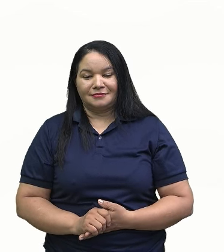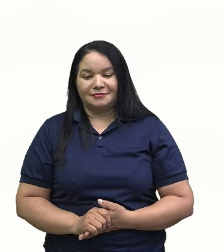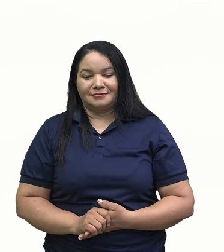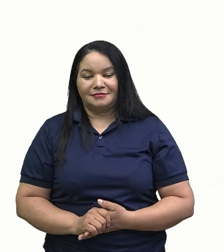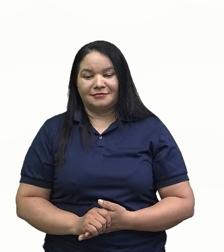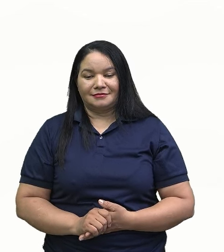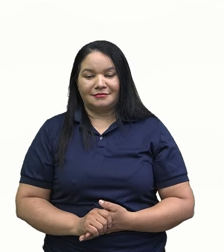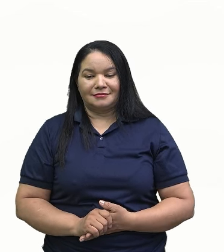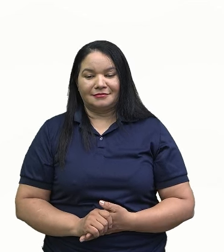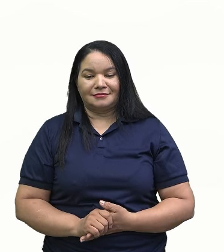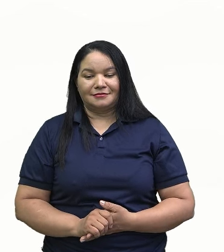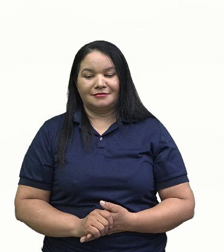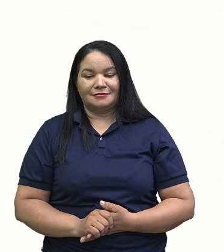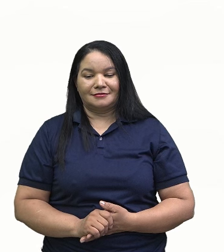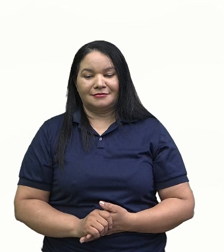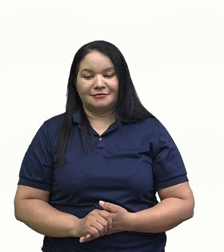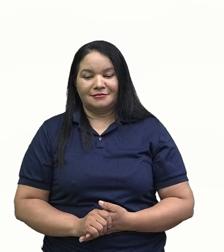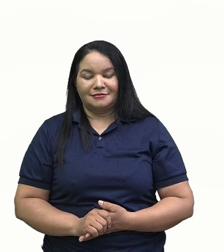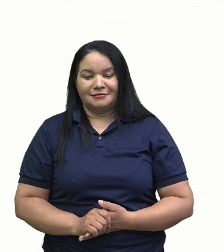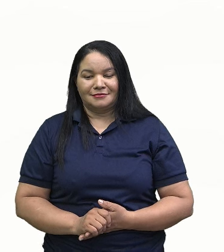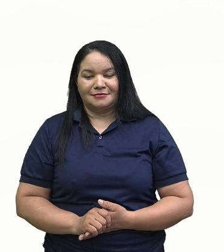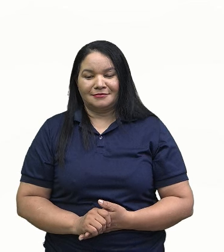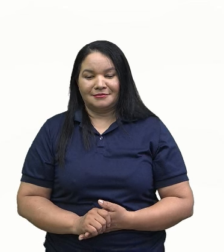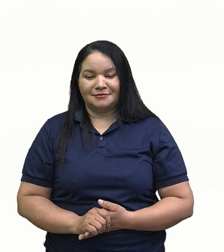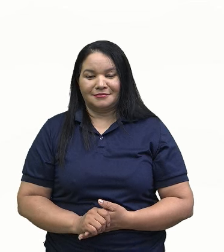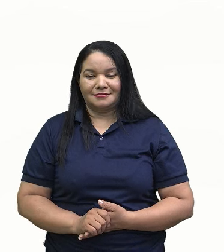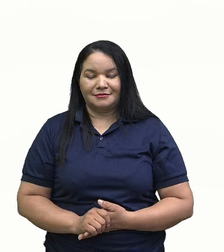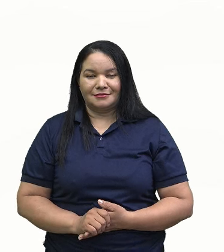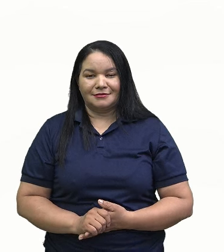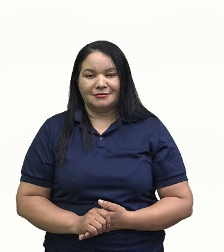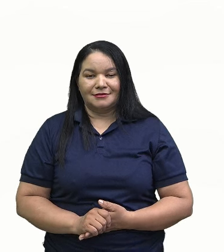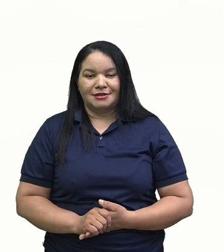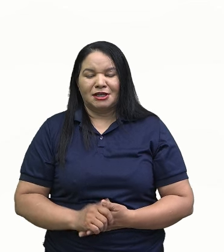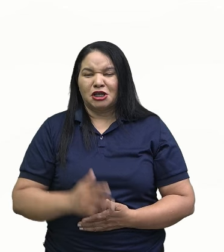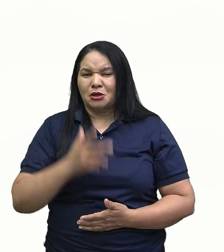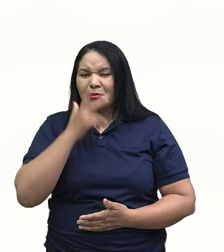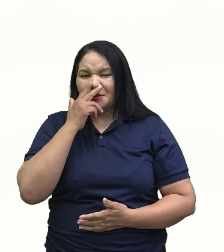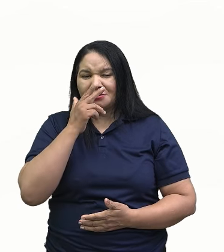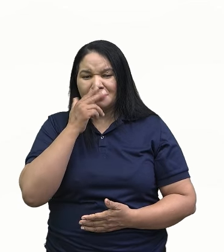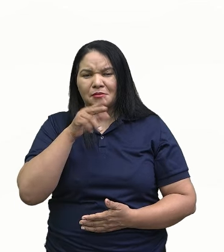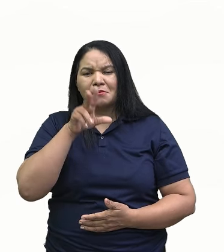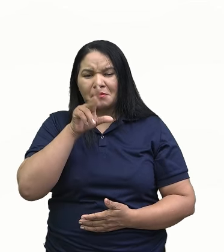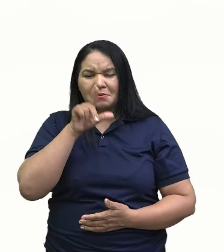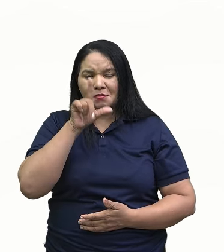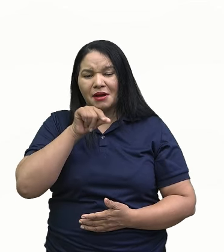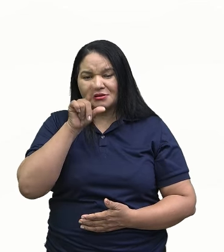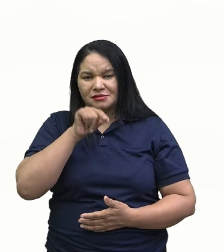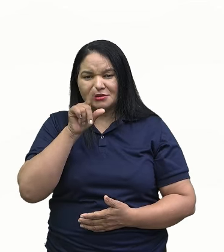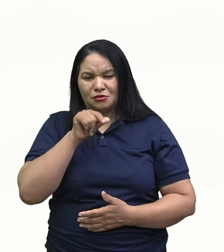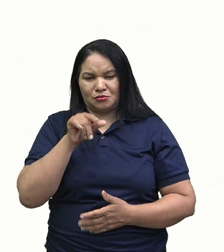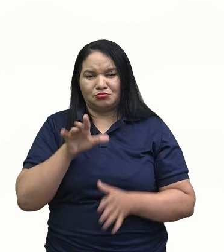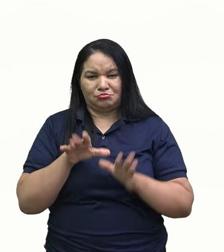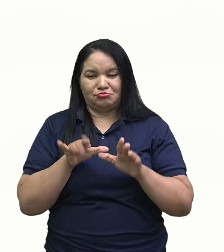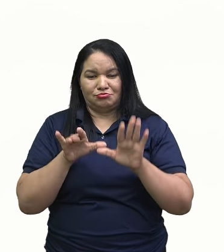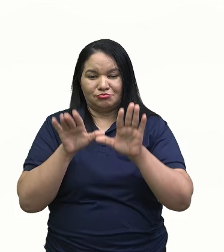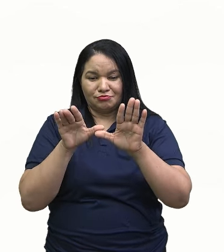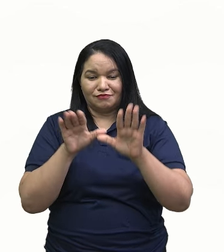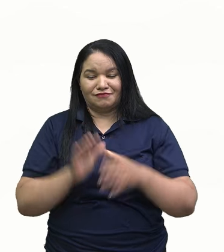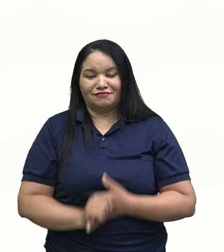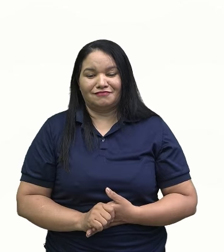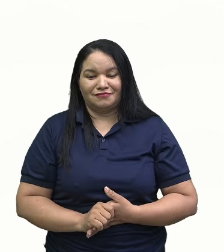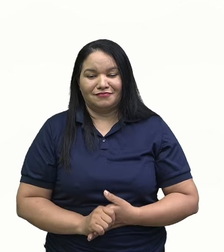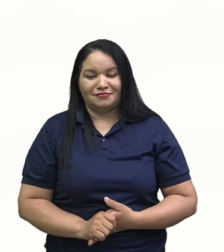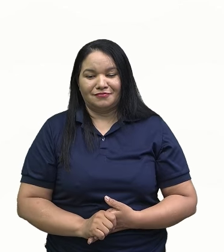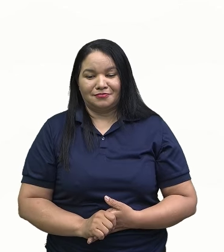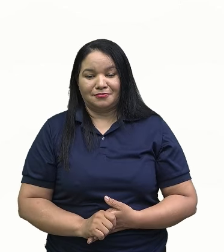ui, u. Se eu não me engano, é uma ave de grande porte, tá bom? Vou falar devagar, que é para eu tentar pronunciar